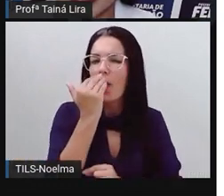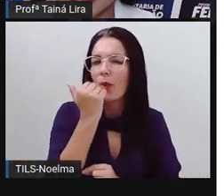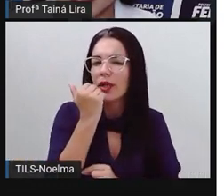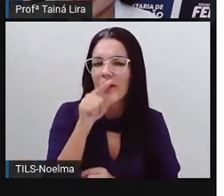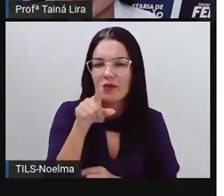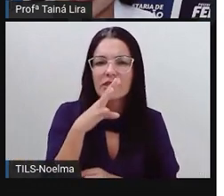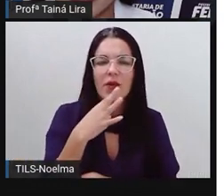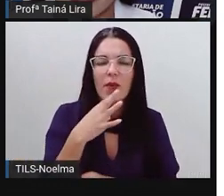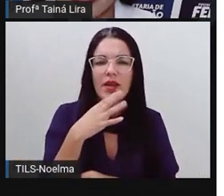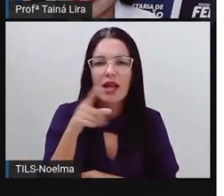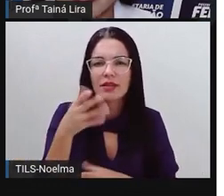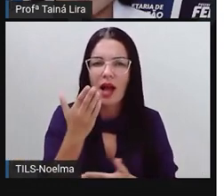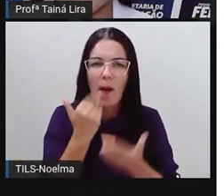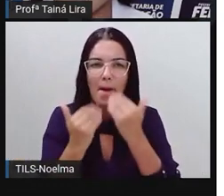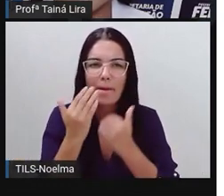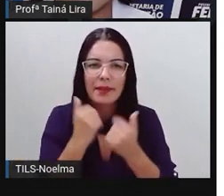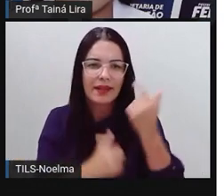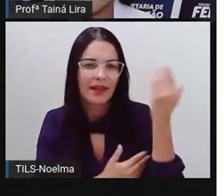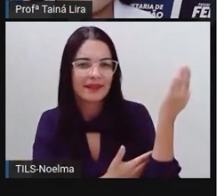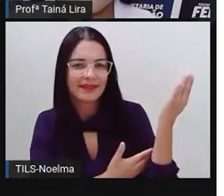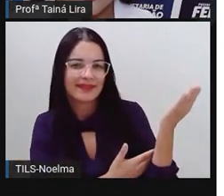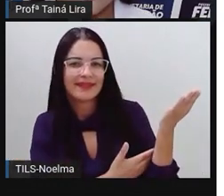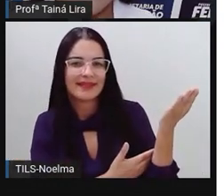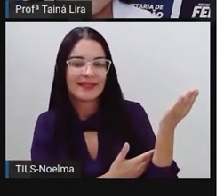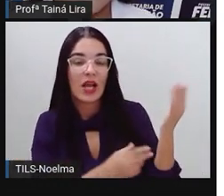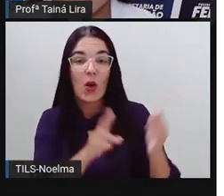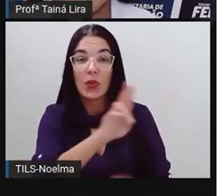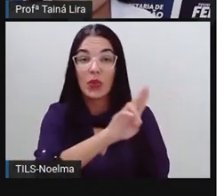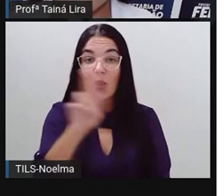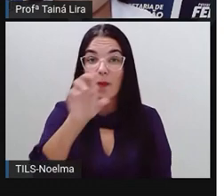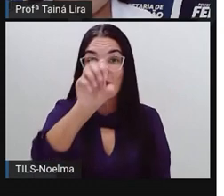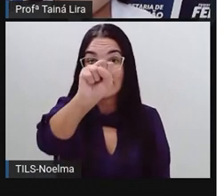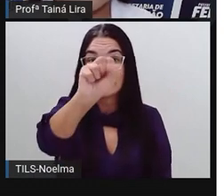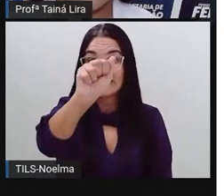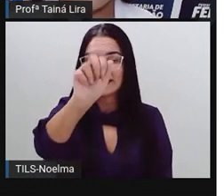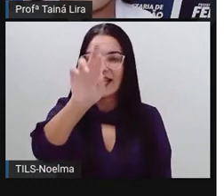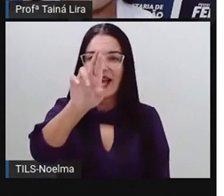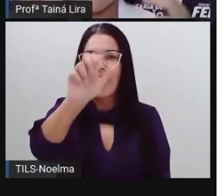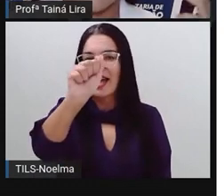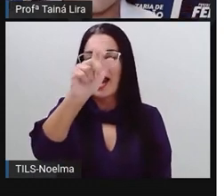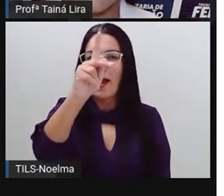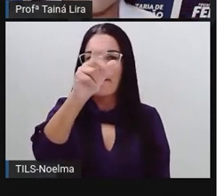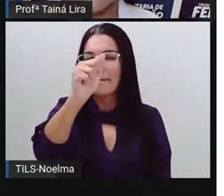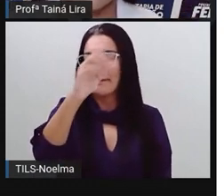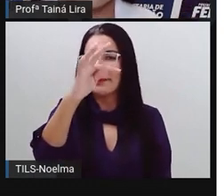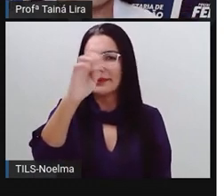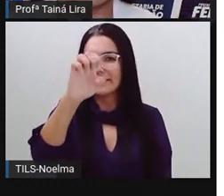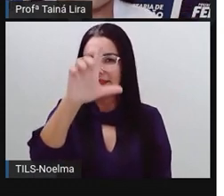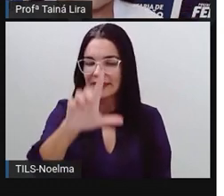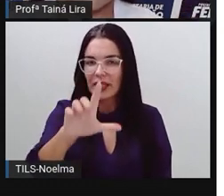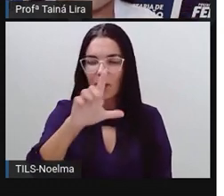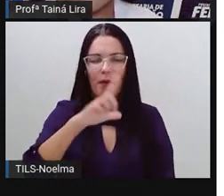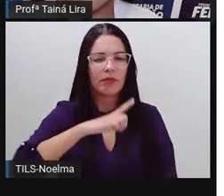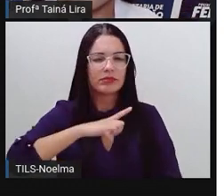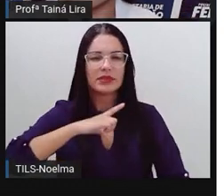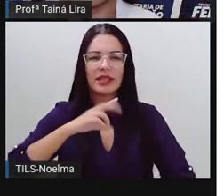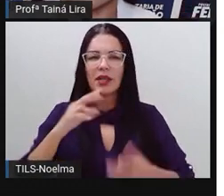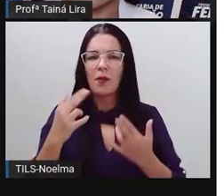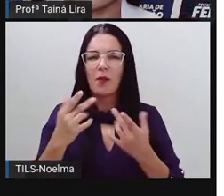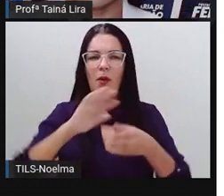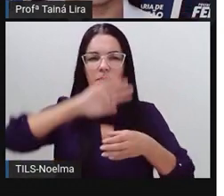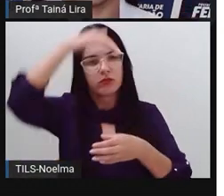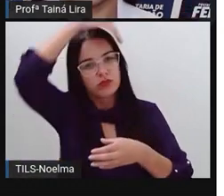prato aqui olha lá esse prato aqui é o sarapatel então várias iguarias como vatapá